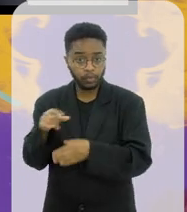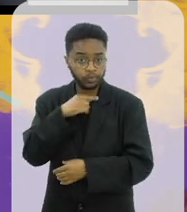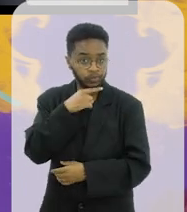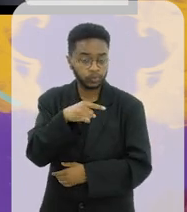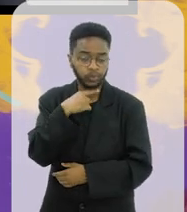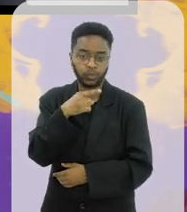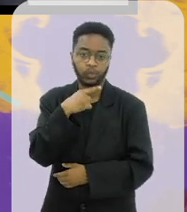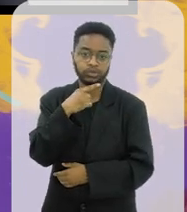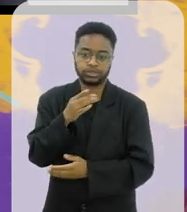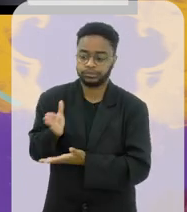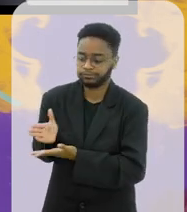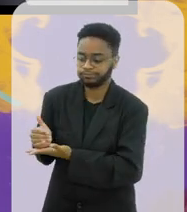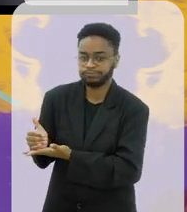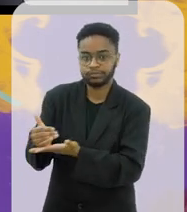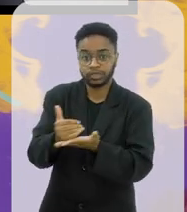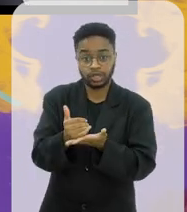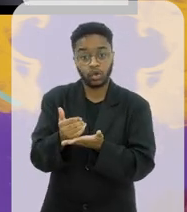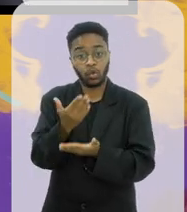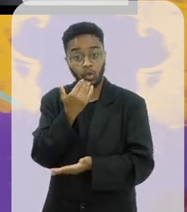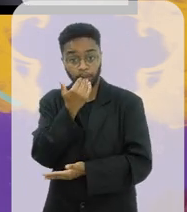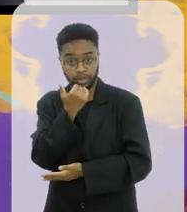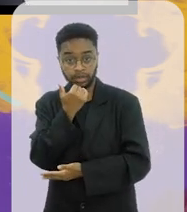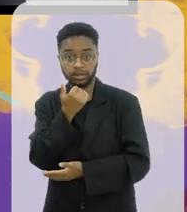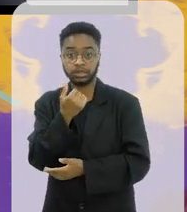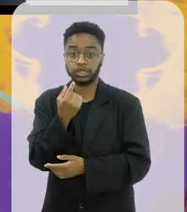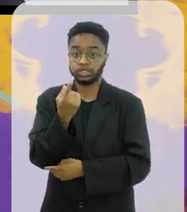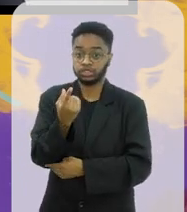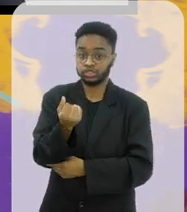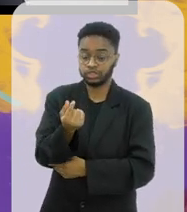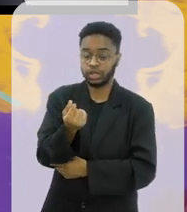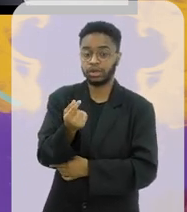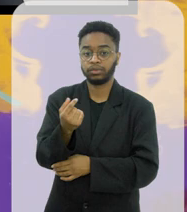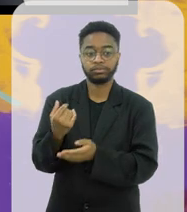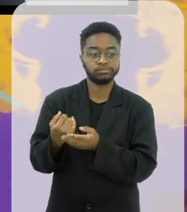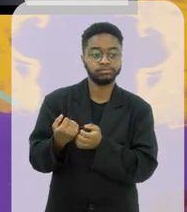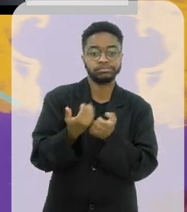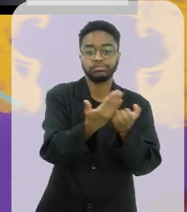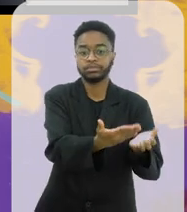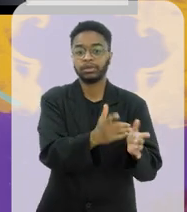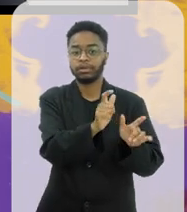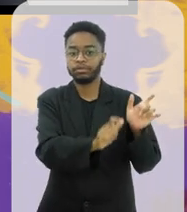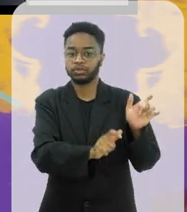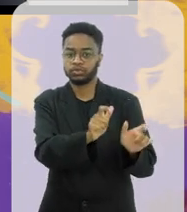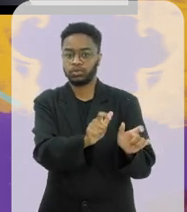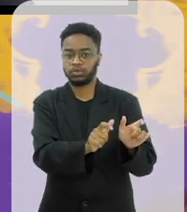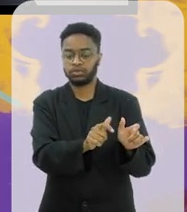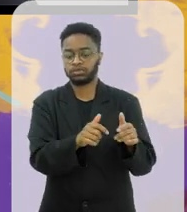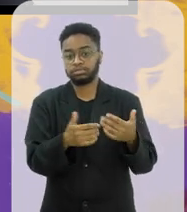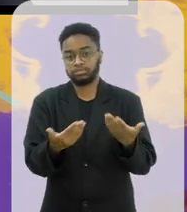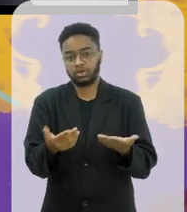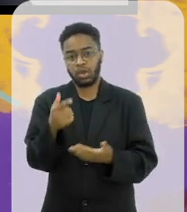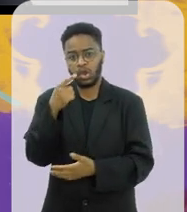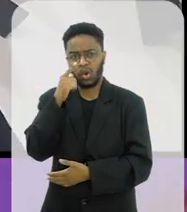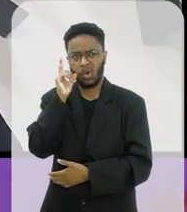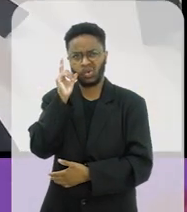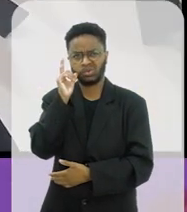teriam condições de arrecadar alimentos, dinheiro, para mandar para esse pessoal. Ontem,